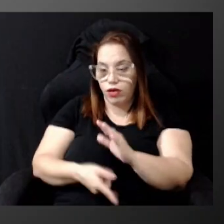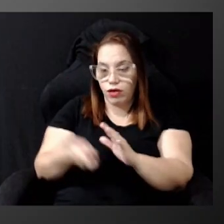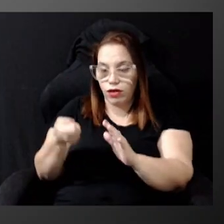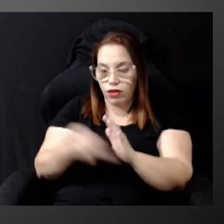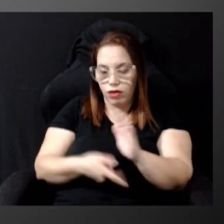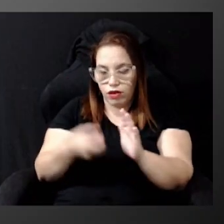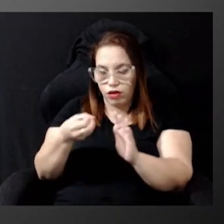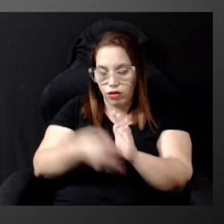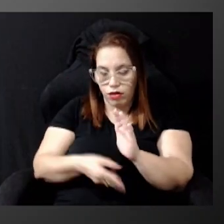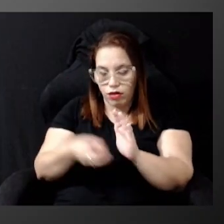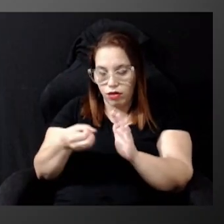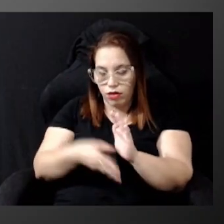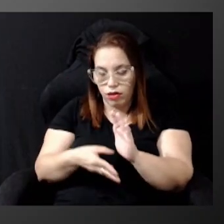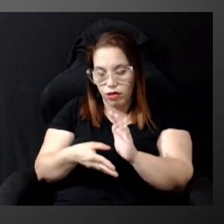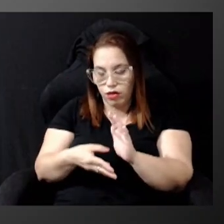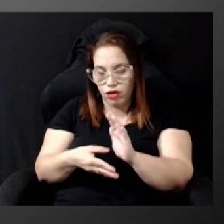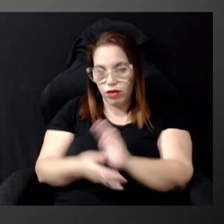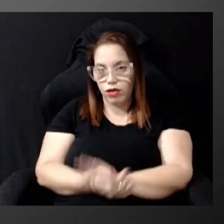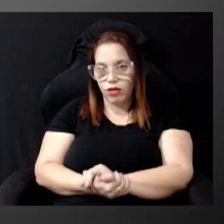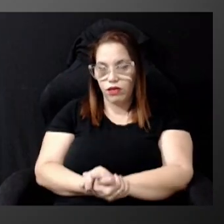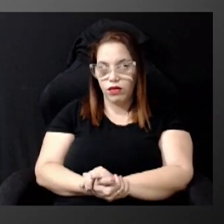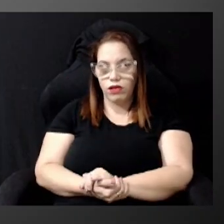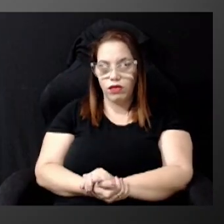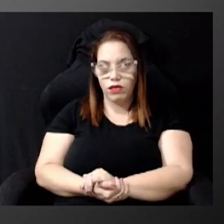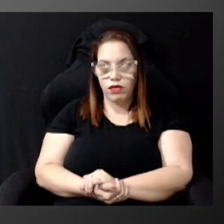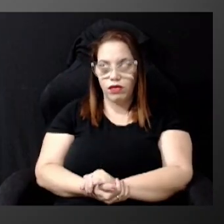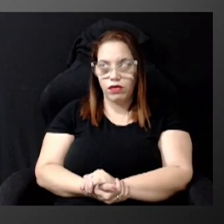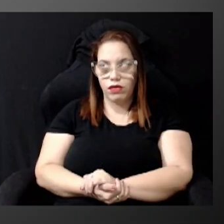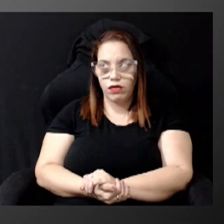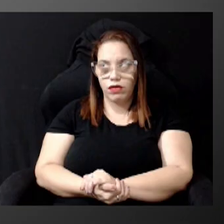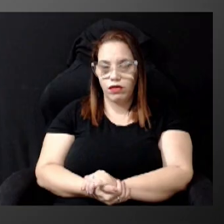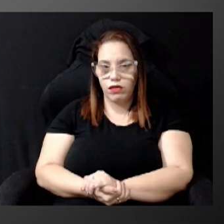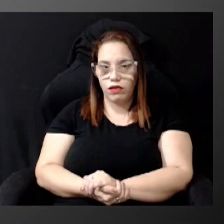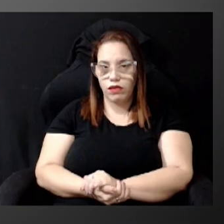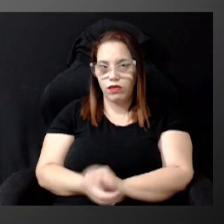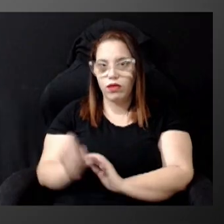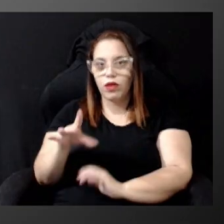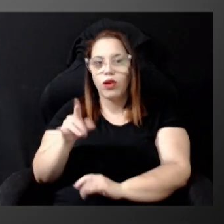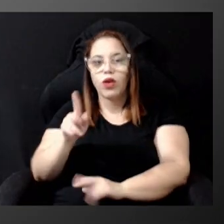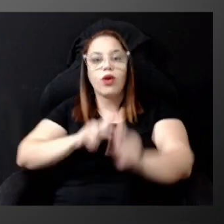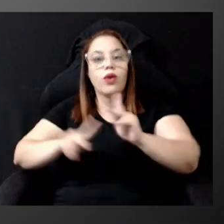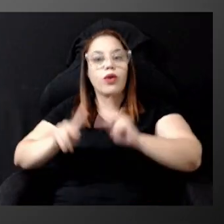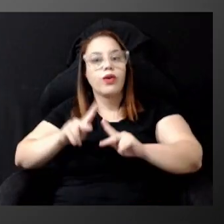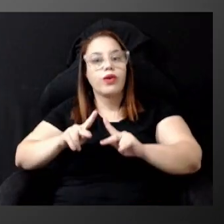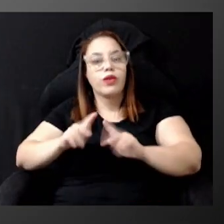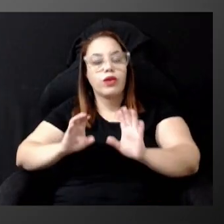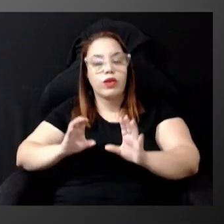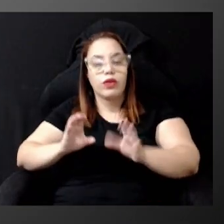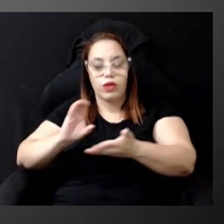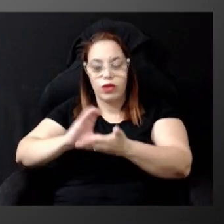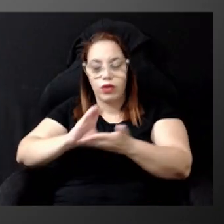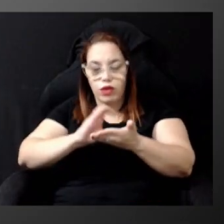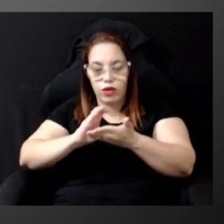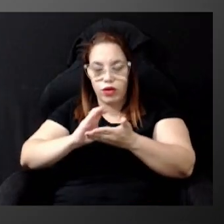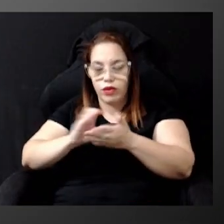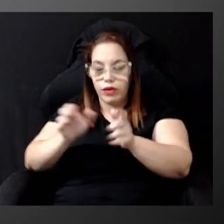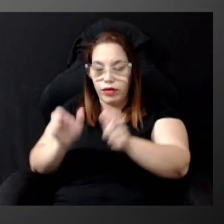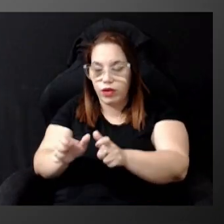através dos termos de ajustamento de conduta, dos TACs. Só que a população, mesmo os conselheiros locais de saúde, eles não